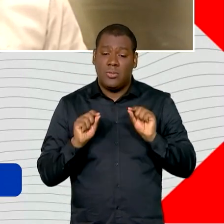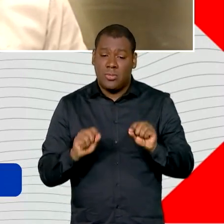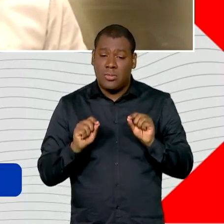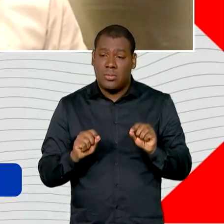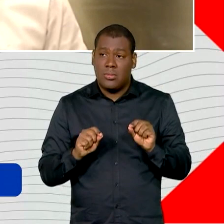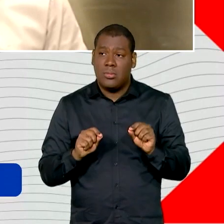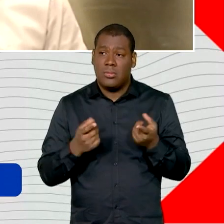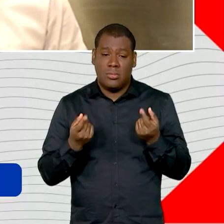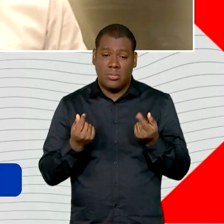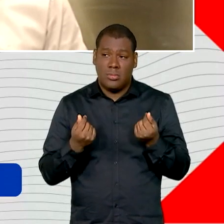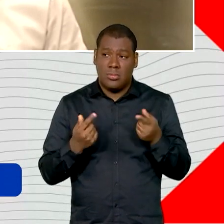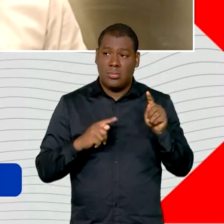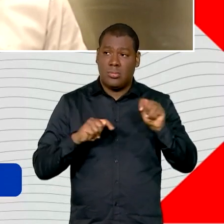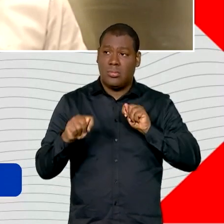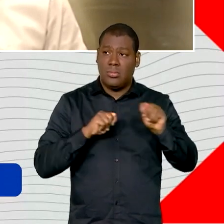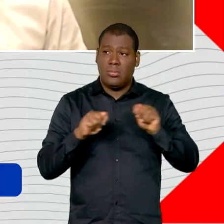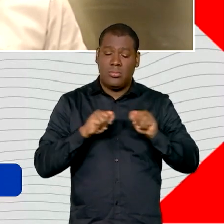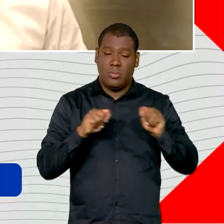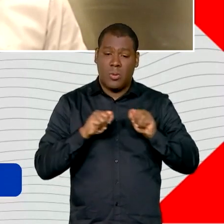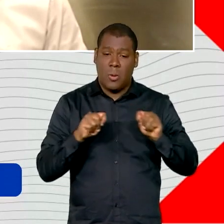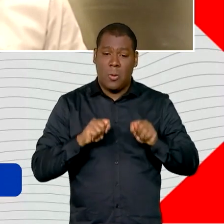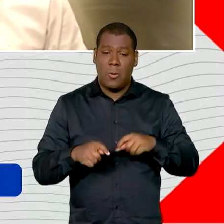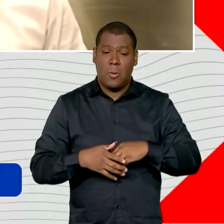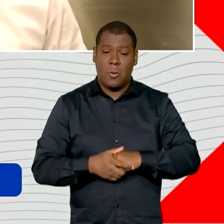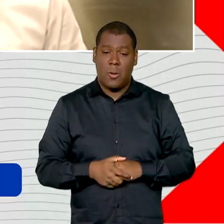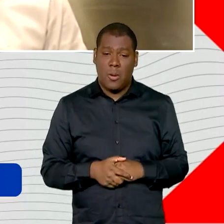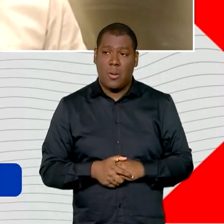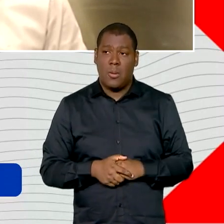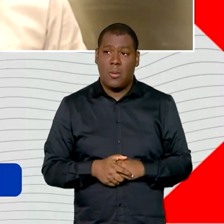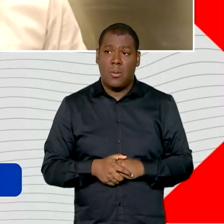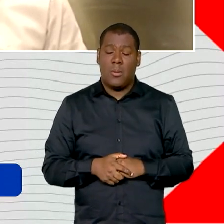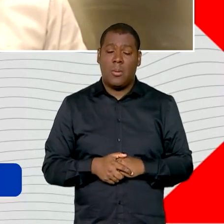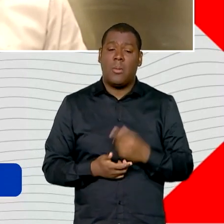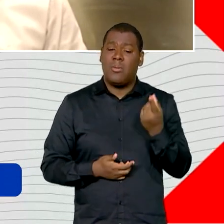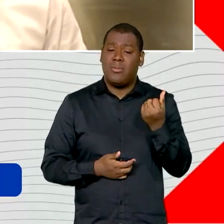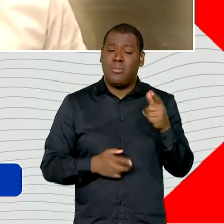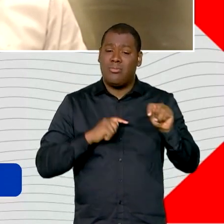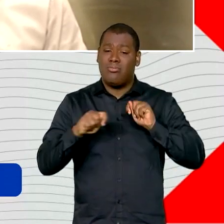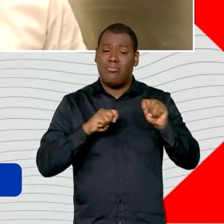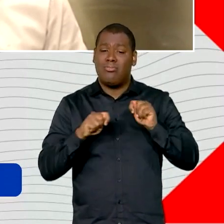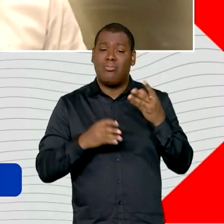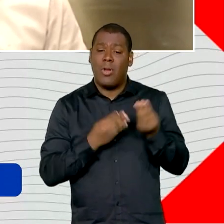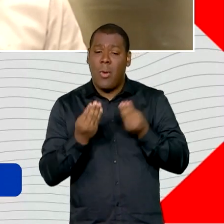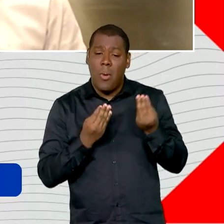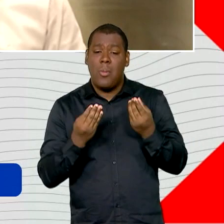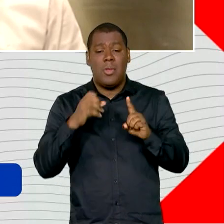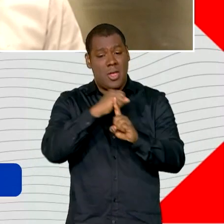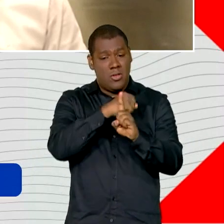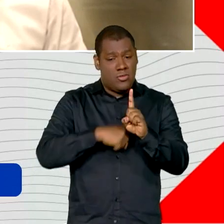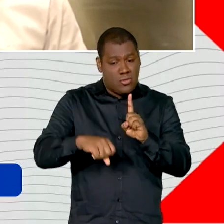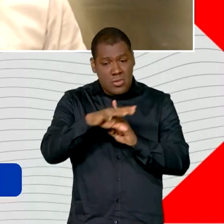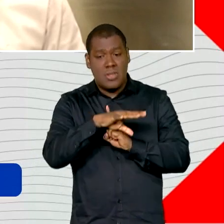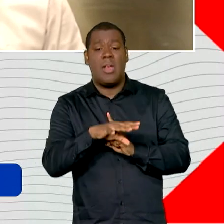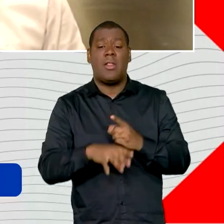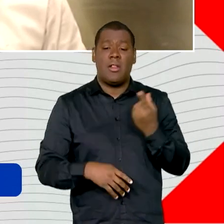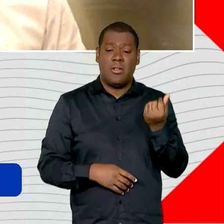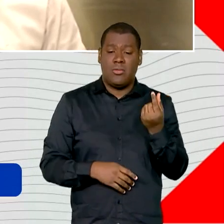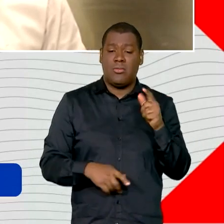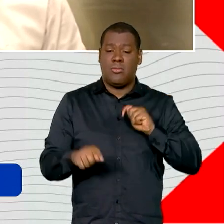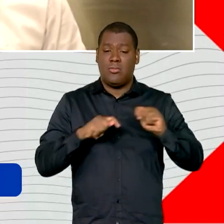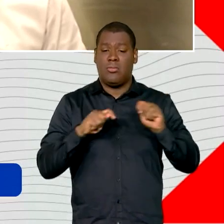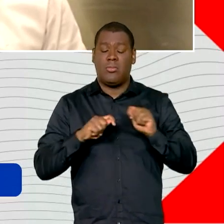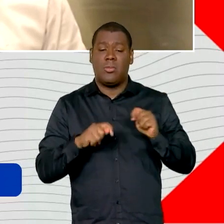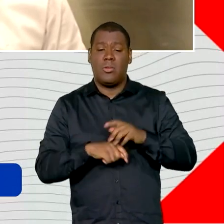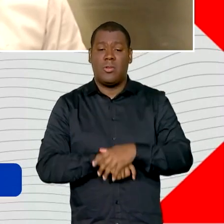E quem paga esse déficit? Quem paga esse buraco que ficou? Todos nós. A sociedade paga. Eu vou dar um exemplo.